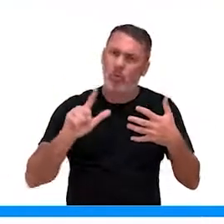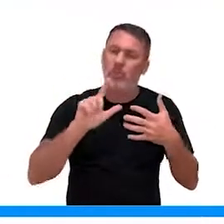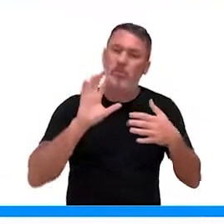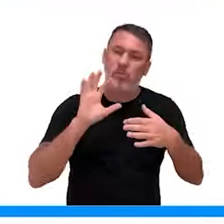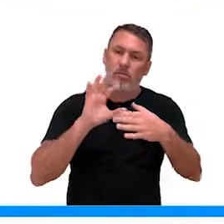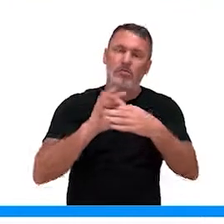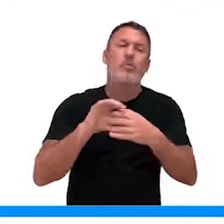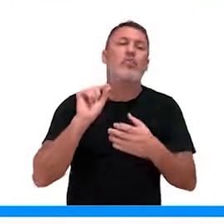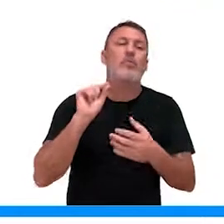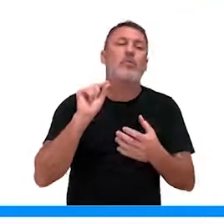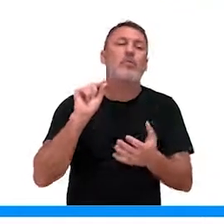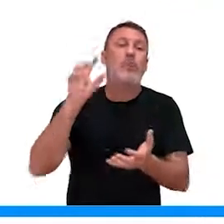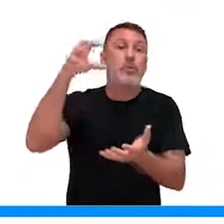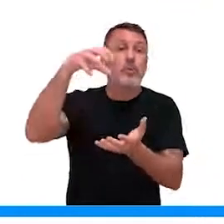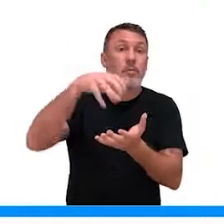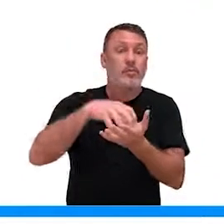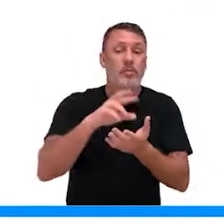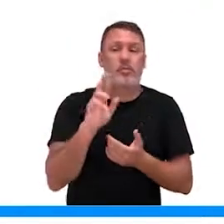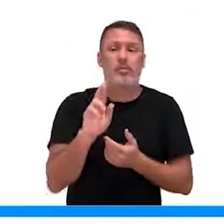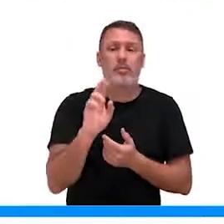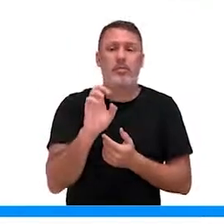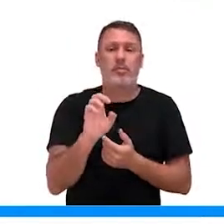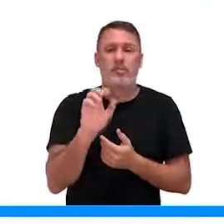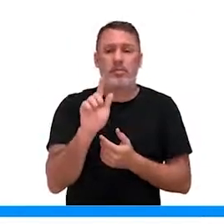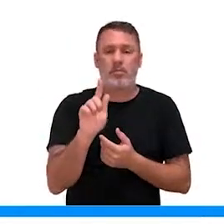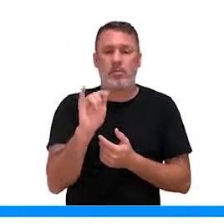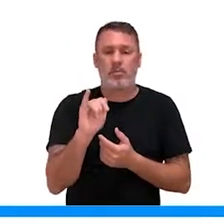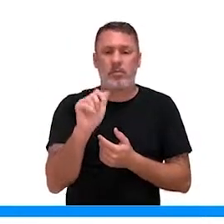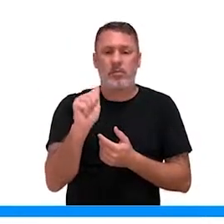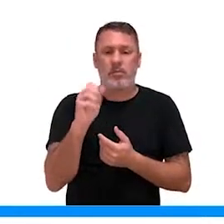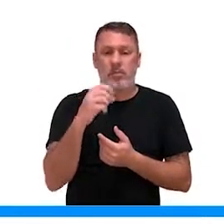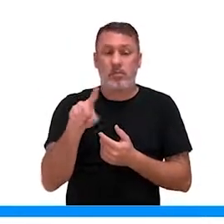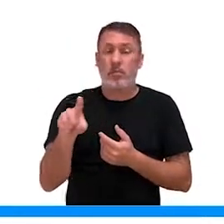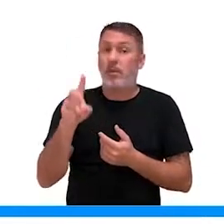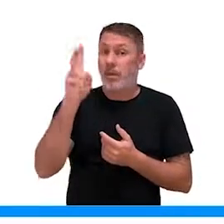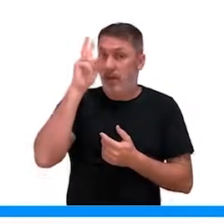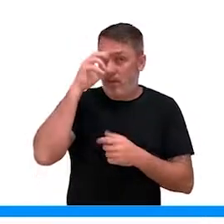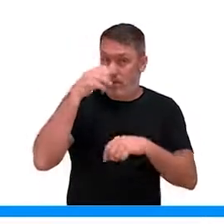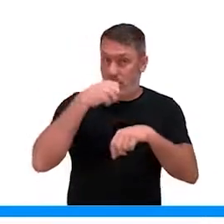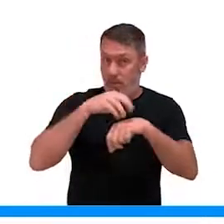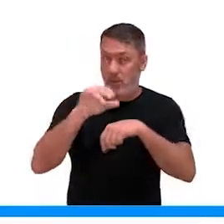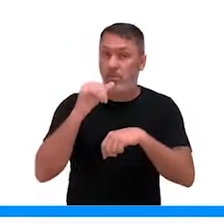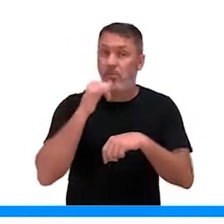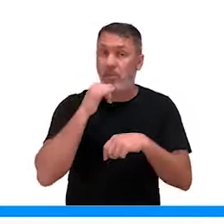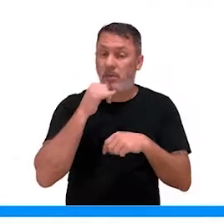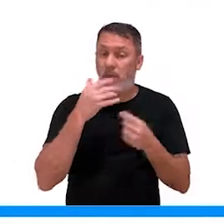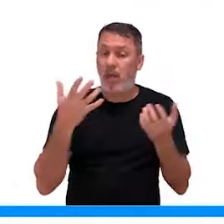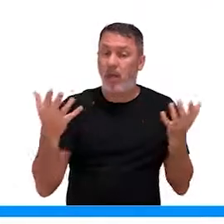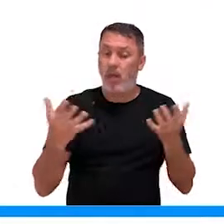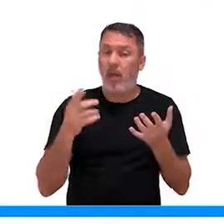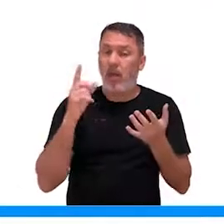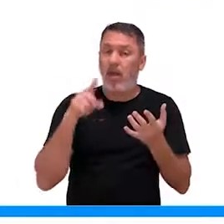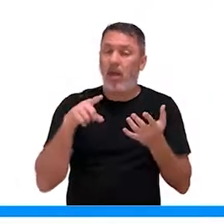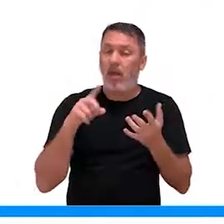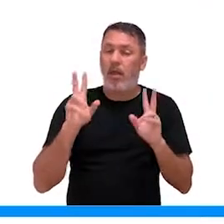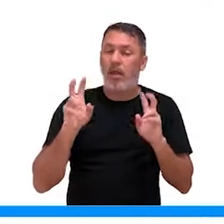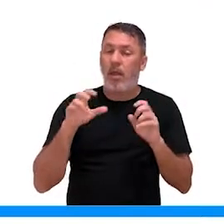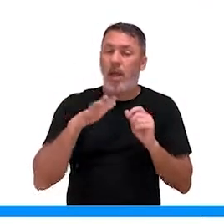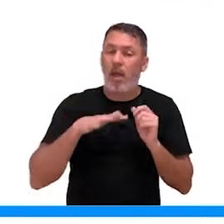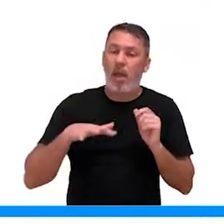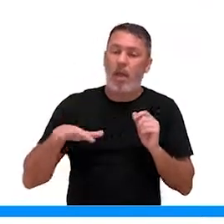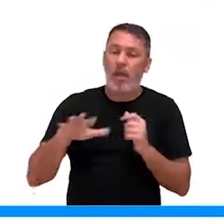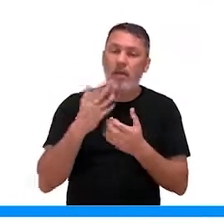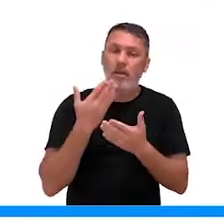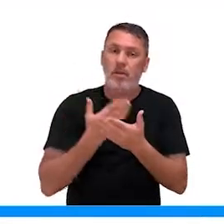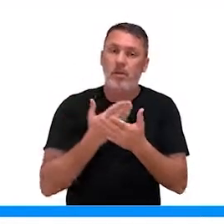de região, porém vale a pena nós lembrarmos que estamos aqui nesse campo de estudo, nesse campo de análise,